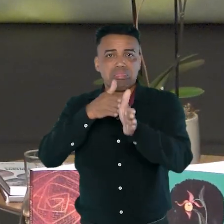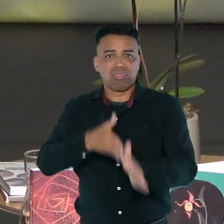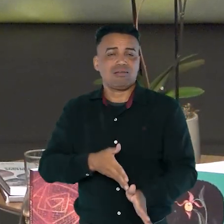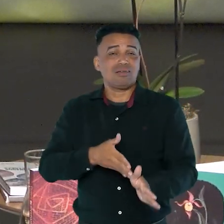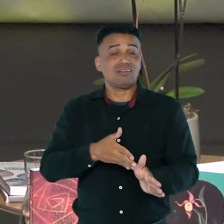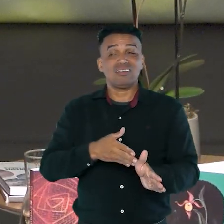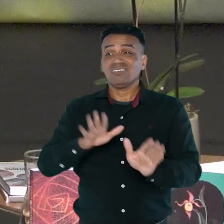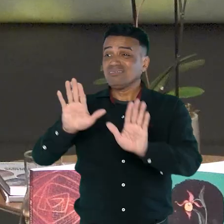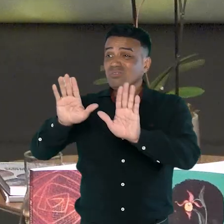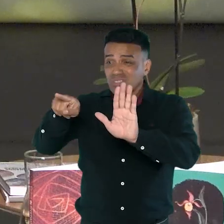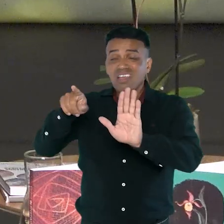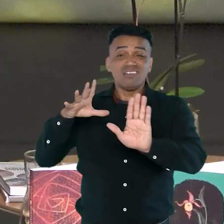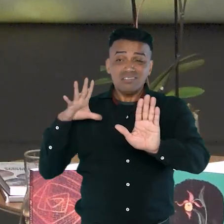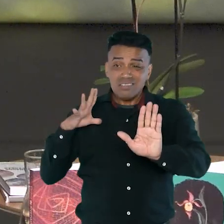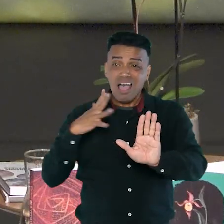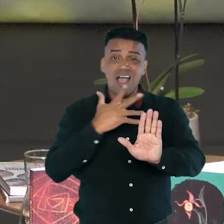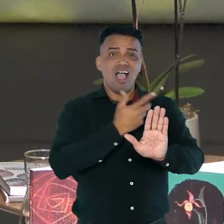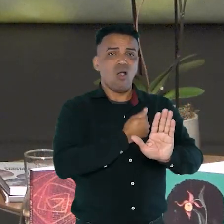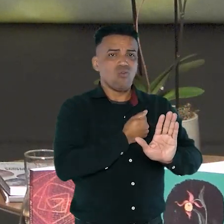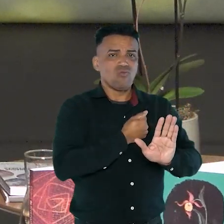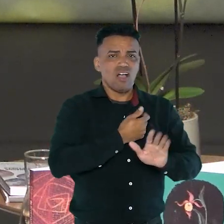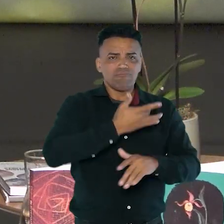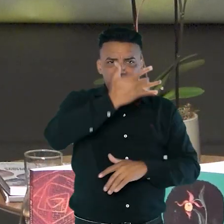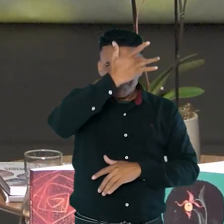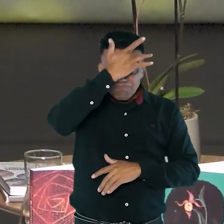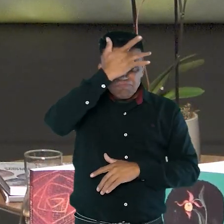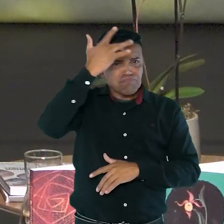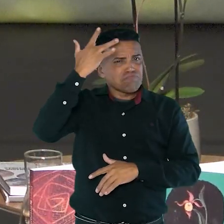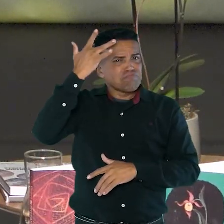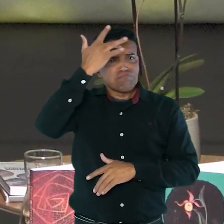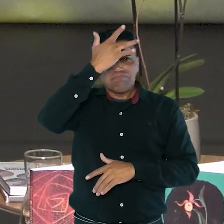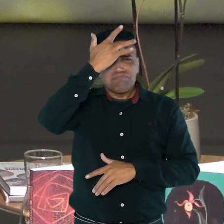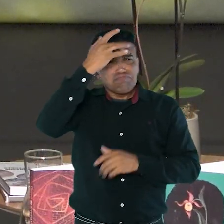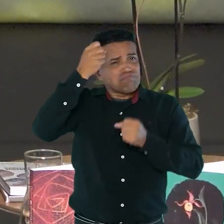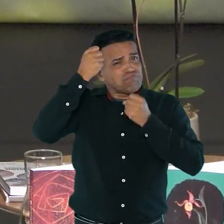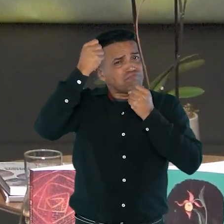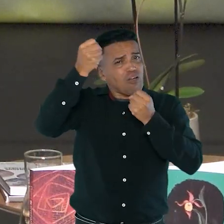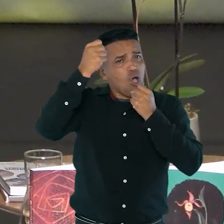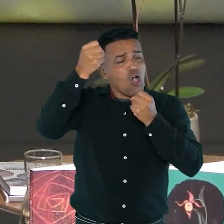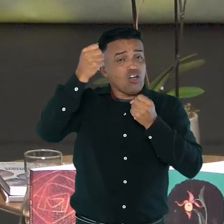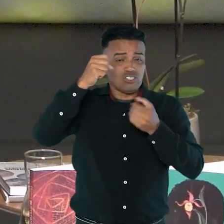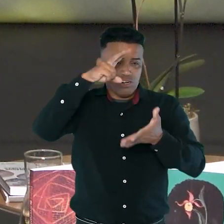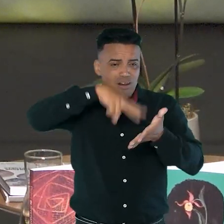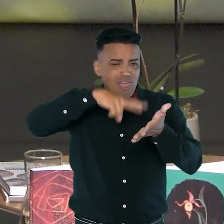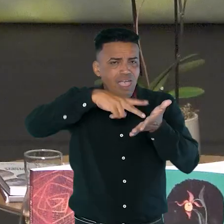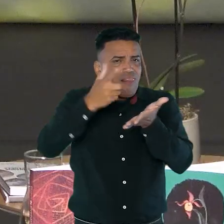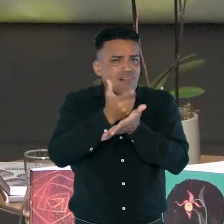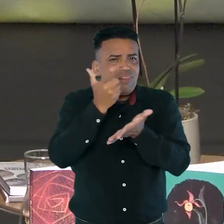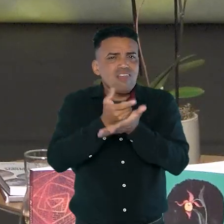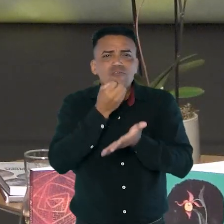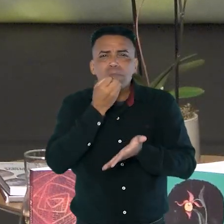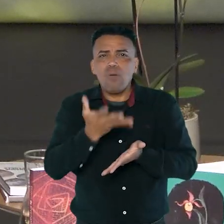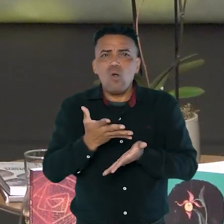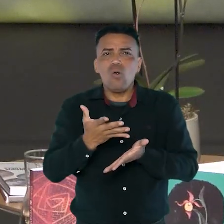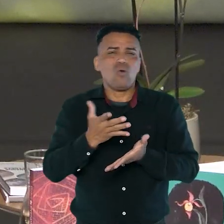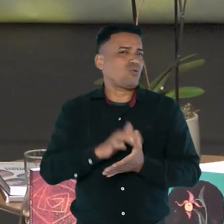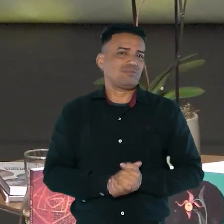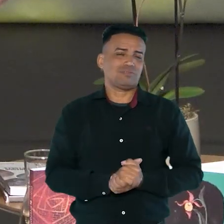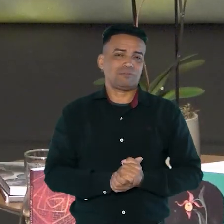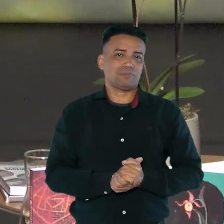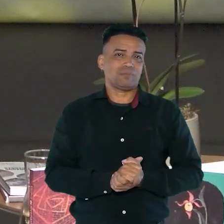mano, salve-se. Mantenha sua mente forte. Leia bons livros.